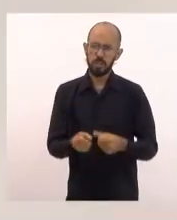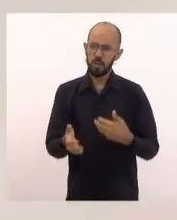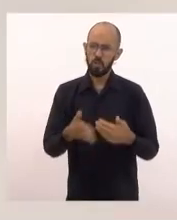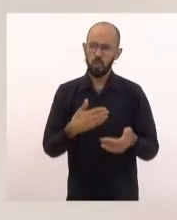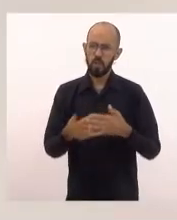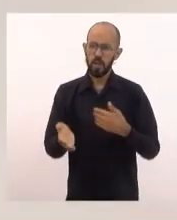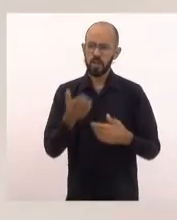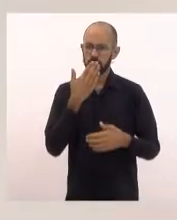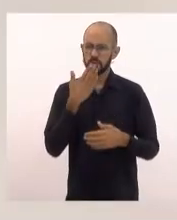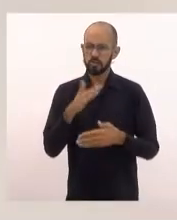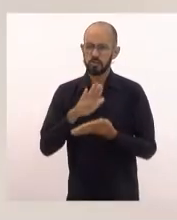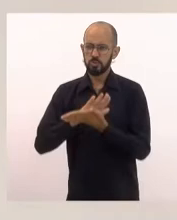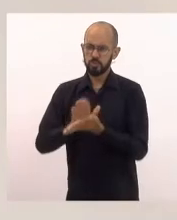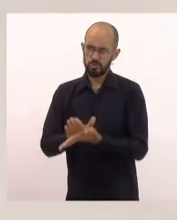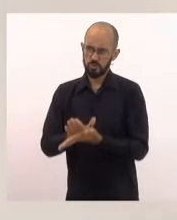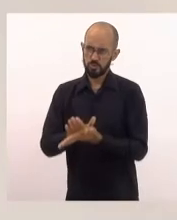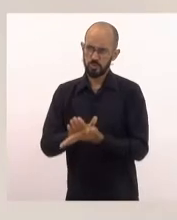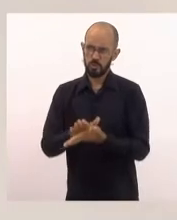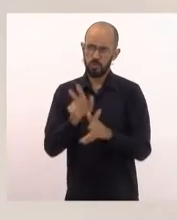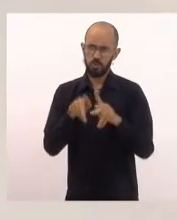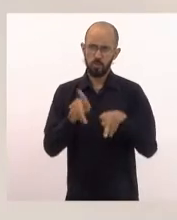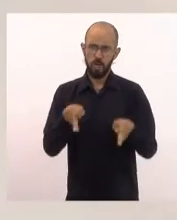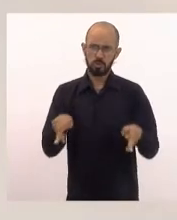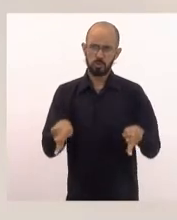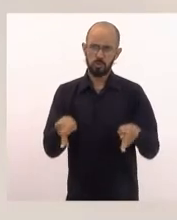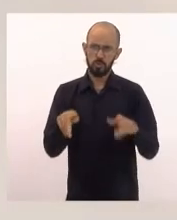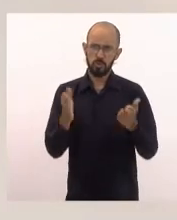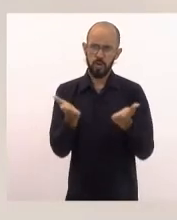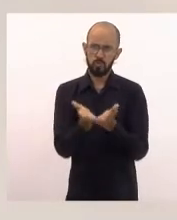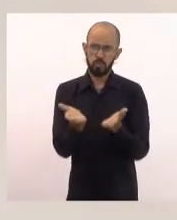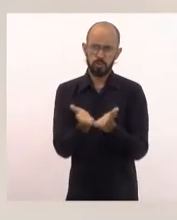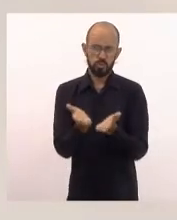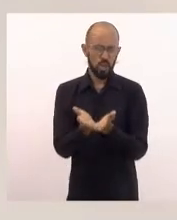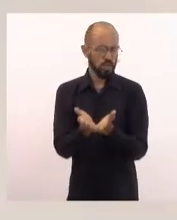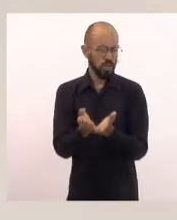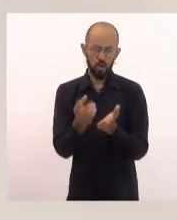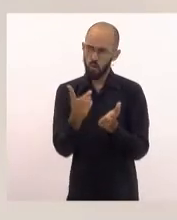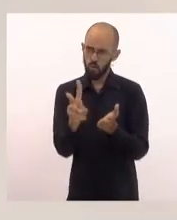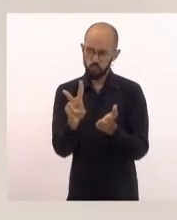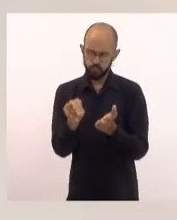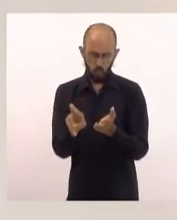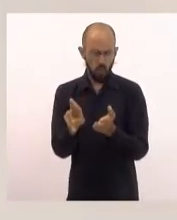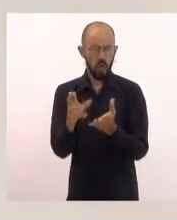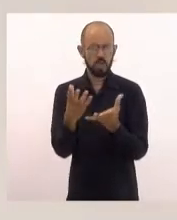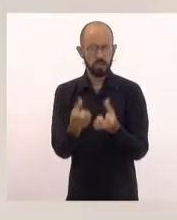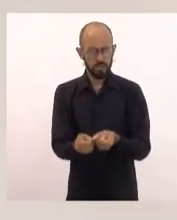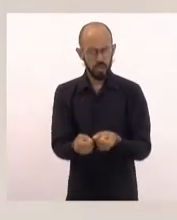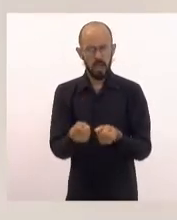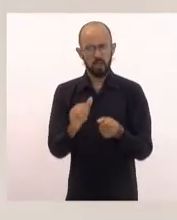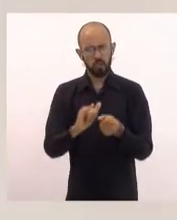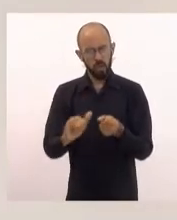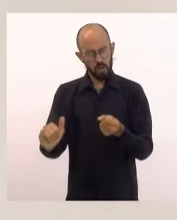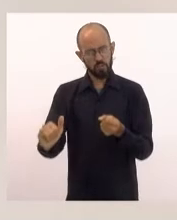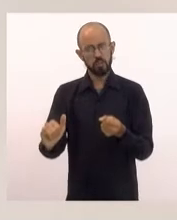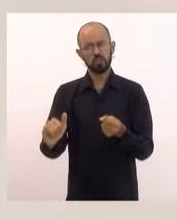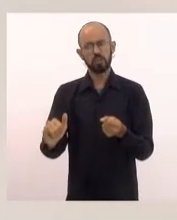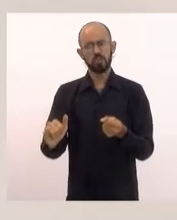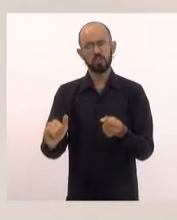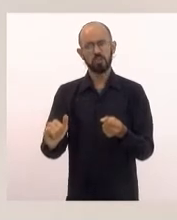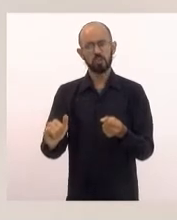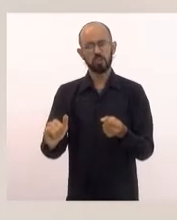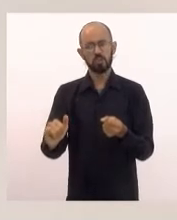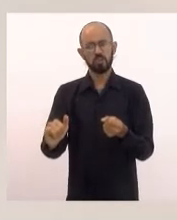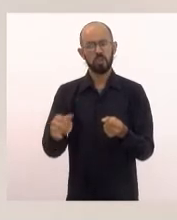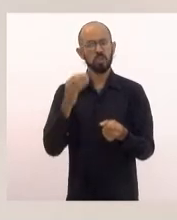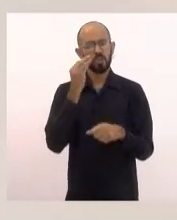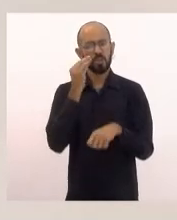discriminação com o povo evangélico. Não vou admitir. Então, eu deixo aqui o recado. Eu estou tentando conversar com